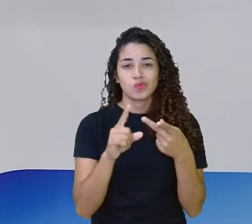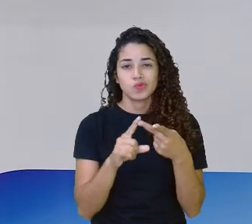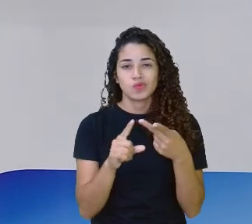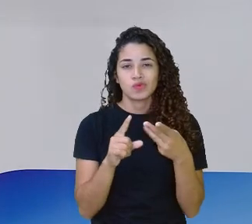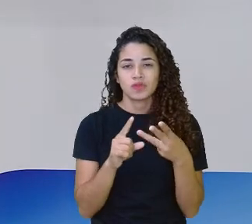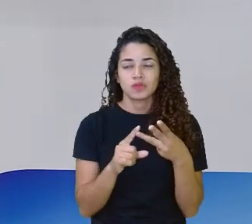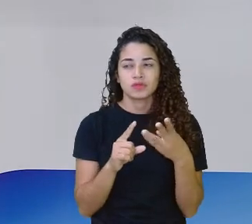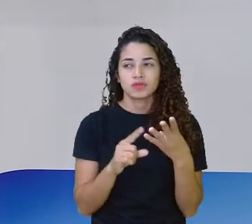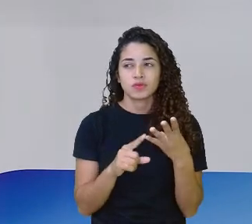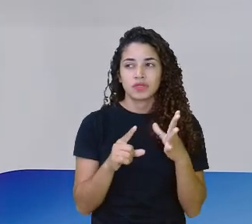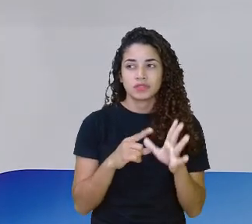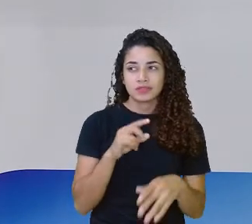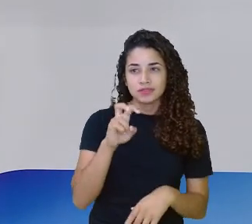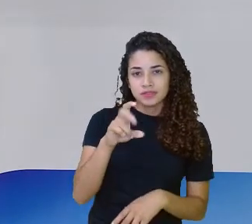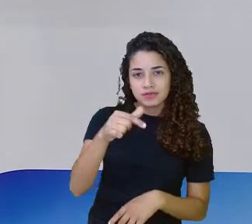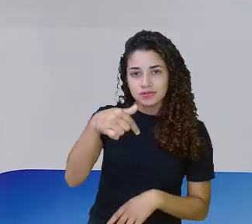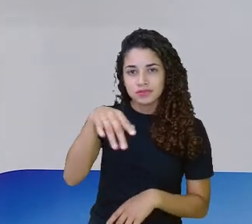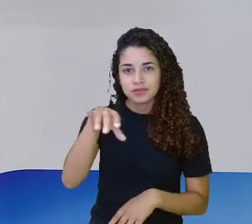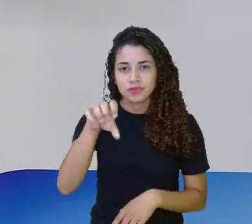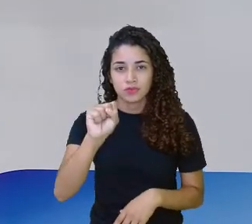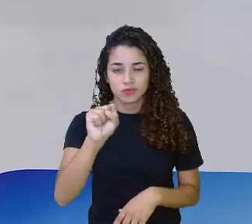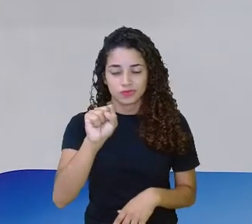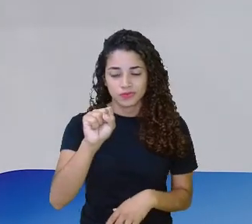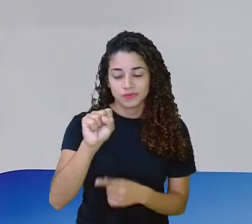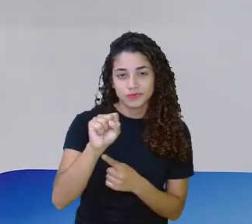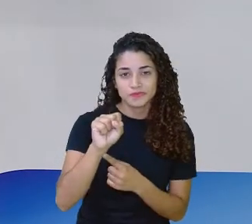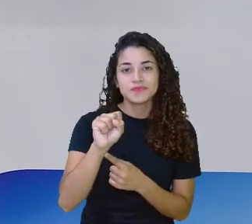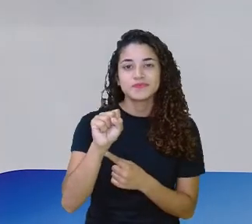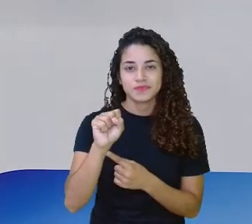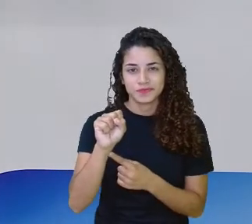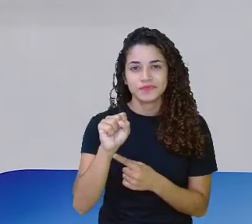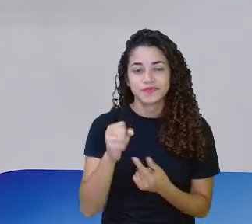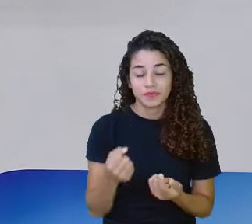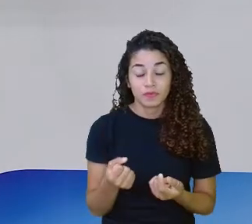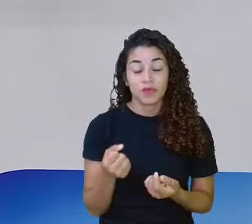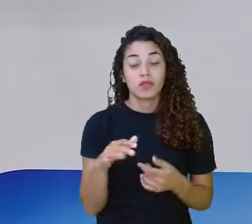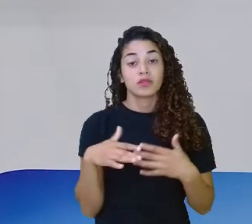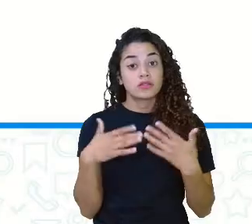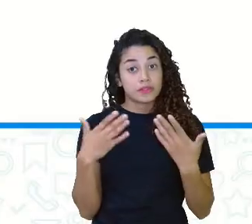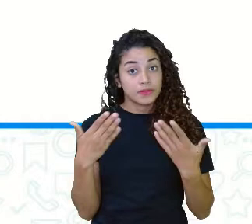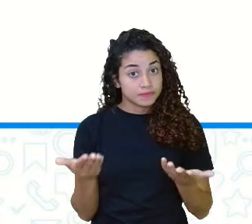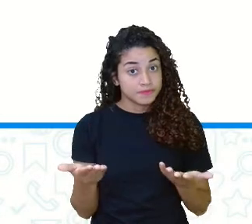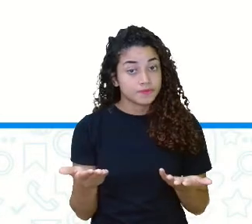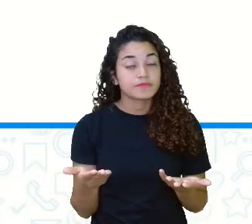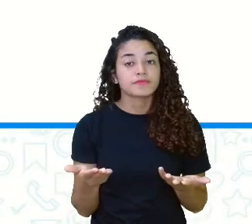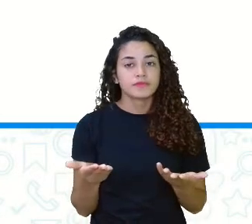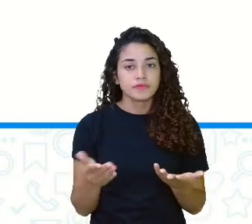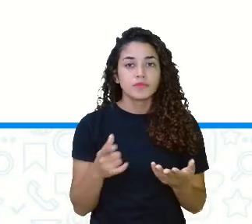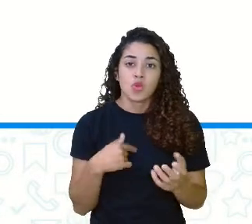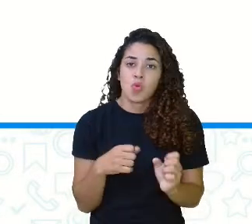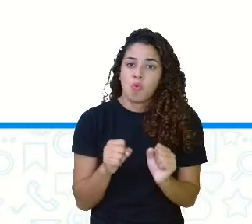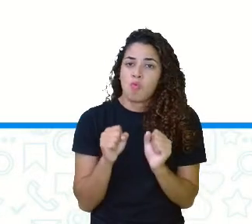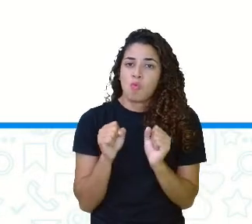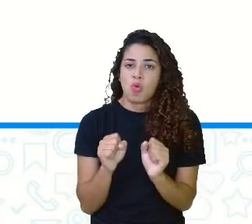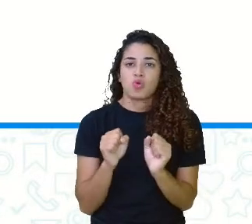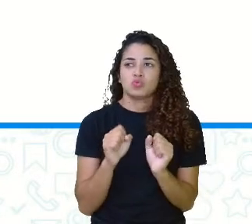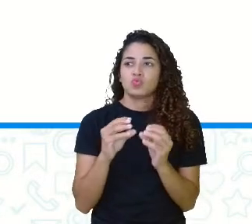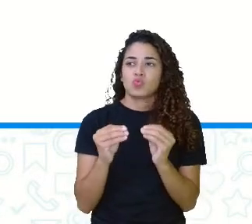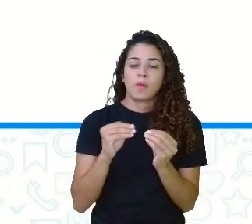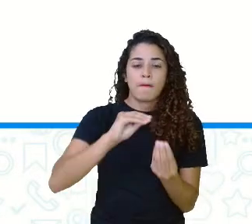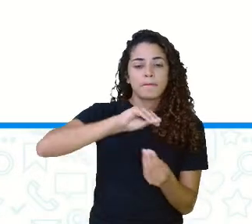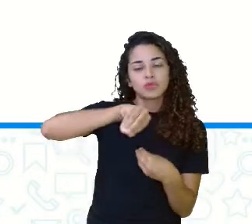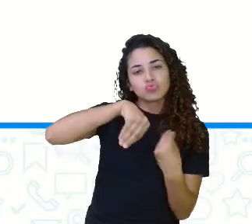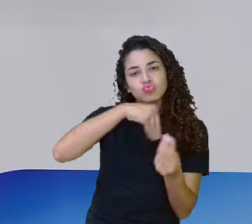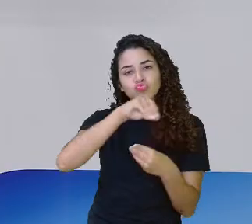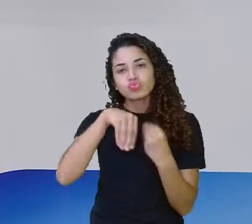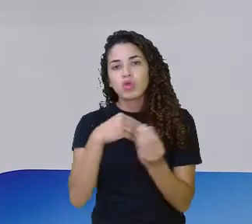três, quatro, cinco, seis, sete, oito. Levando-se em consideração que eu posso misturar, eu